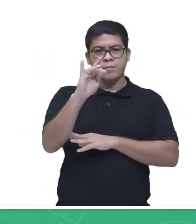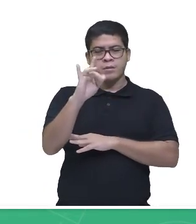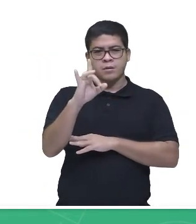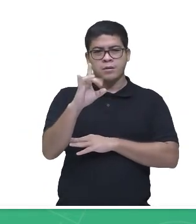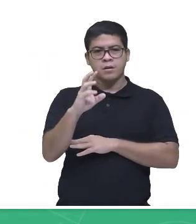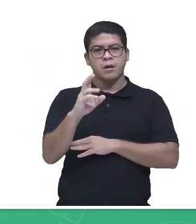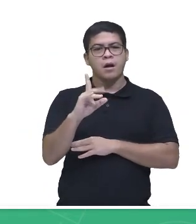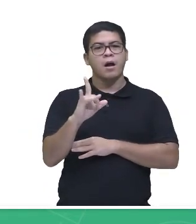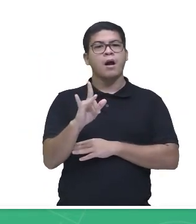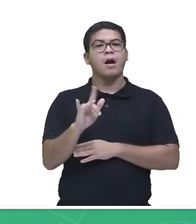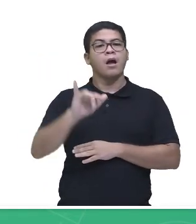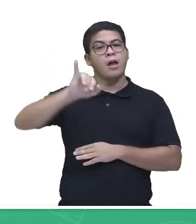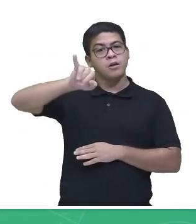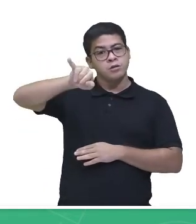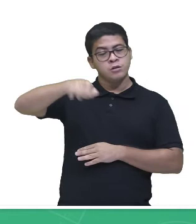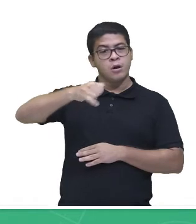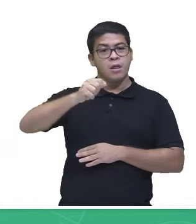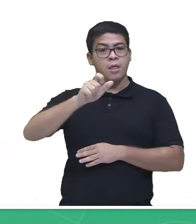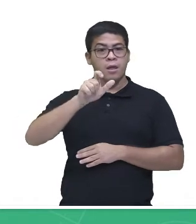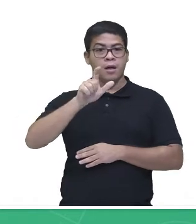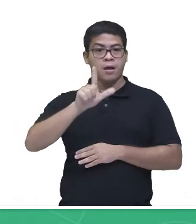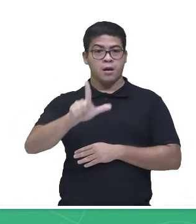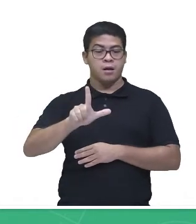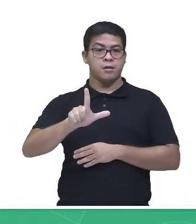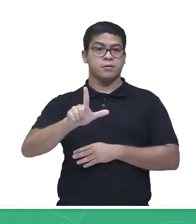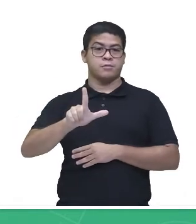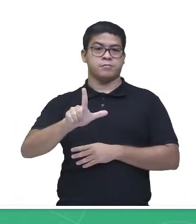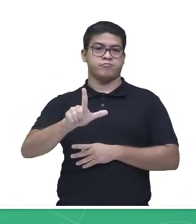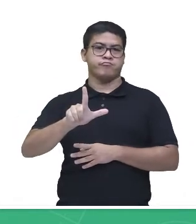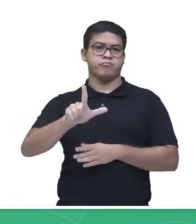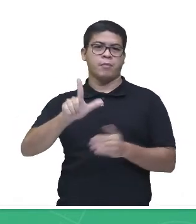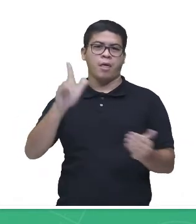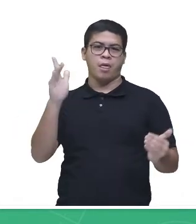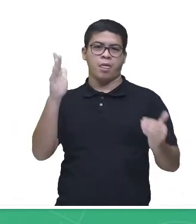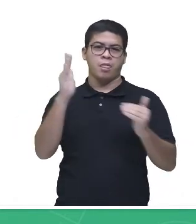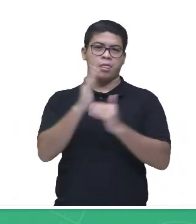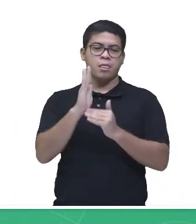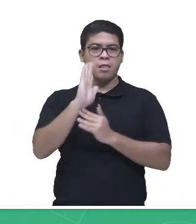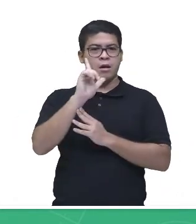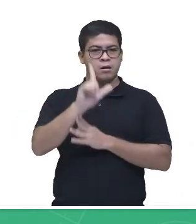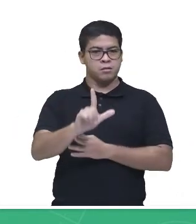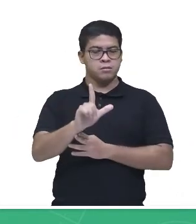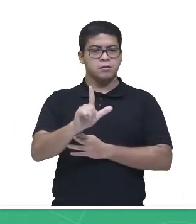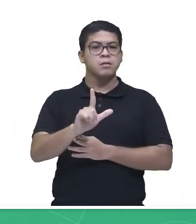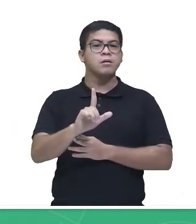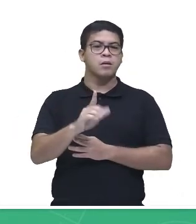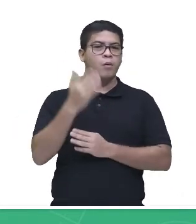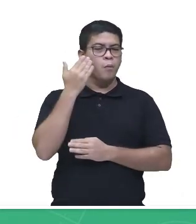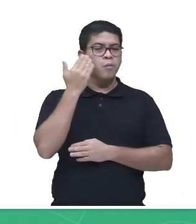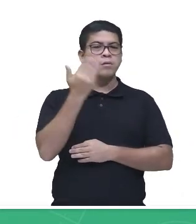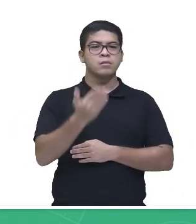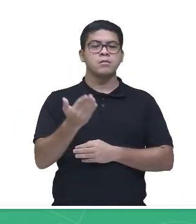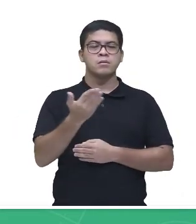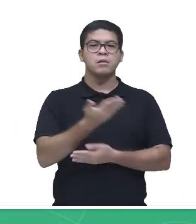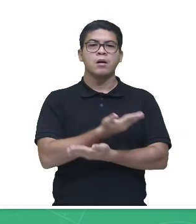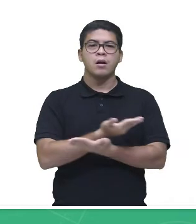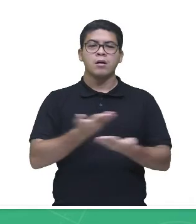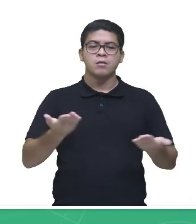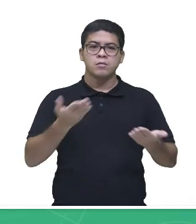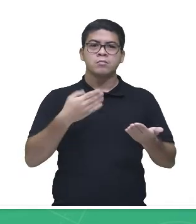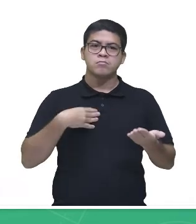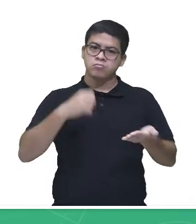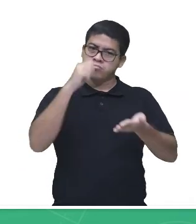E, F, G, H, I, J, K, L, até a L. E agora eu deixo com vocês.